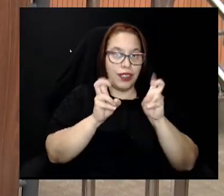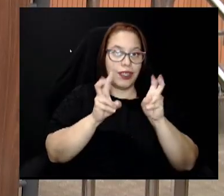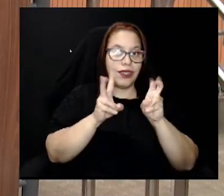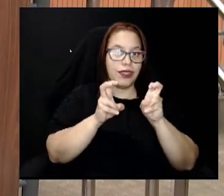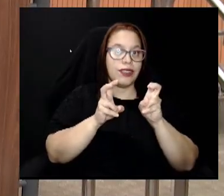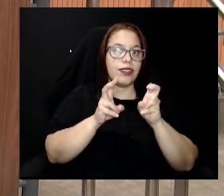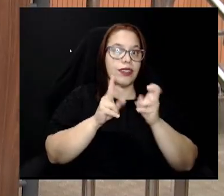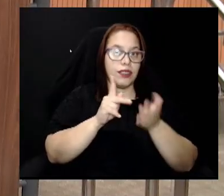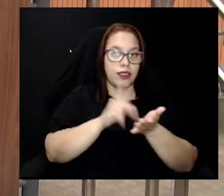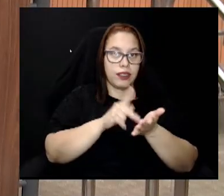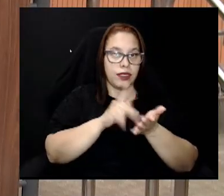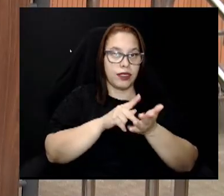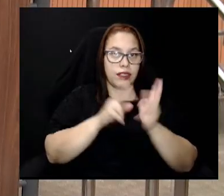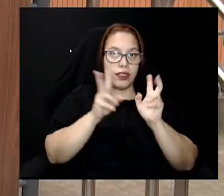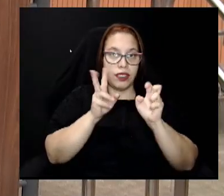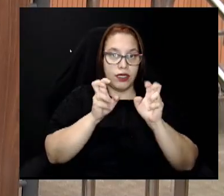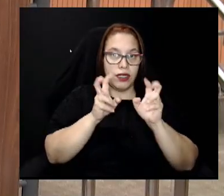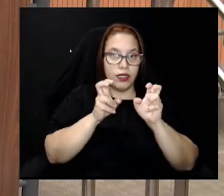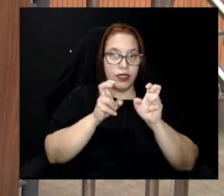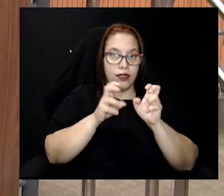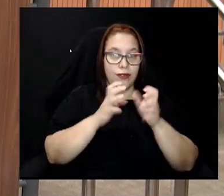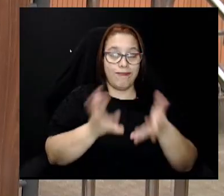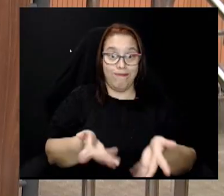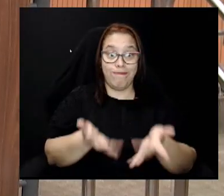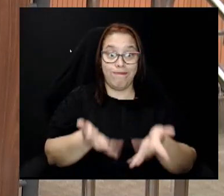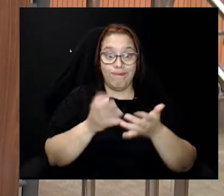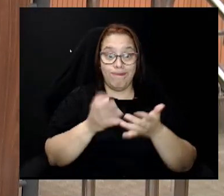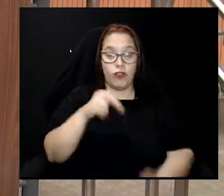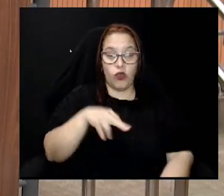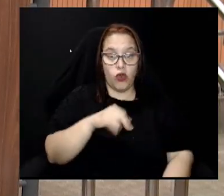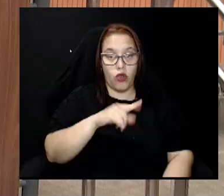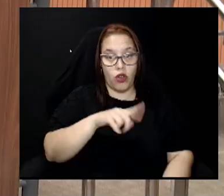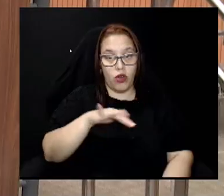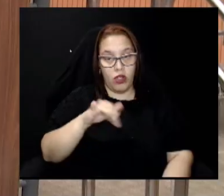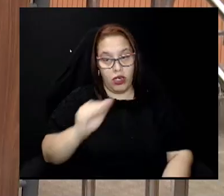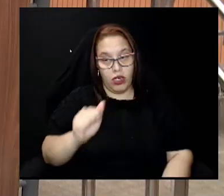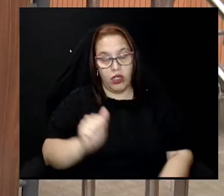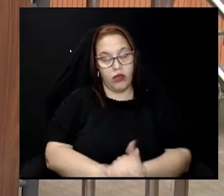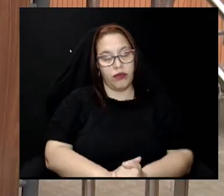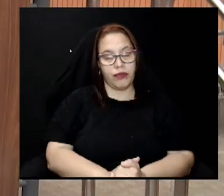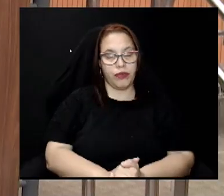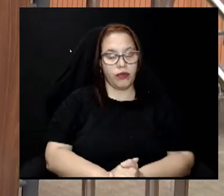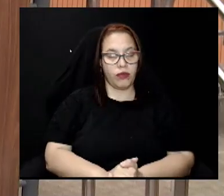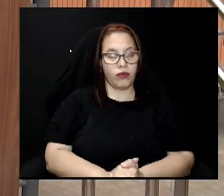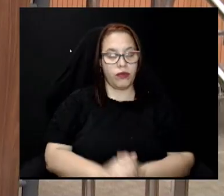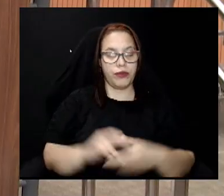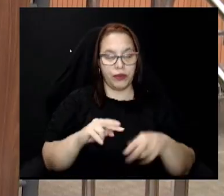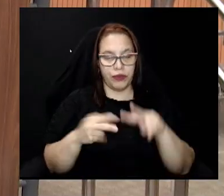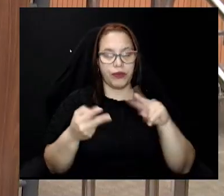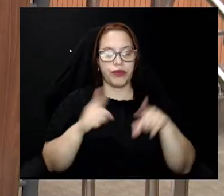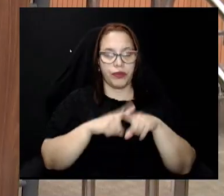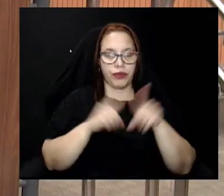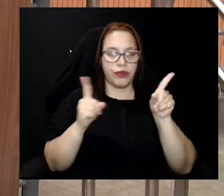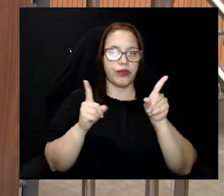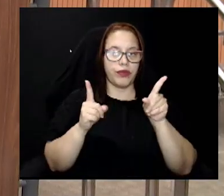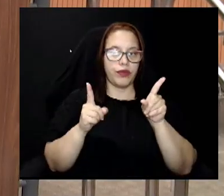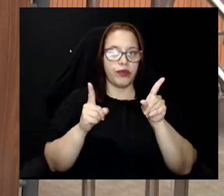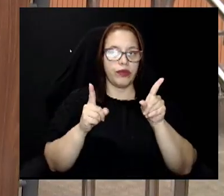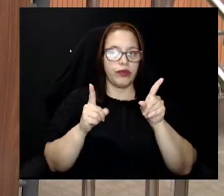dos temas mais quentes, eu diria, que da oncologia e da questão de genética. Mas acho que a